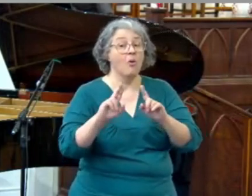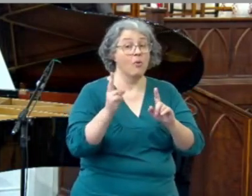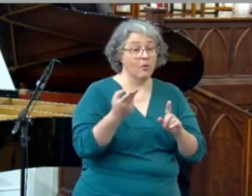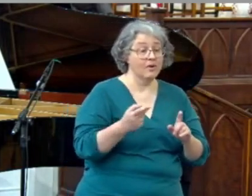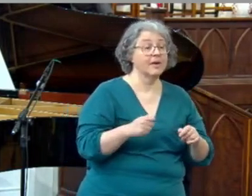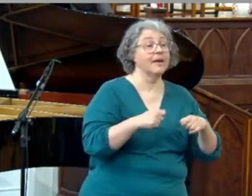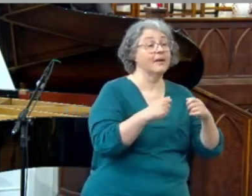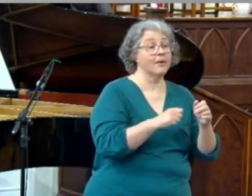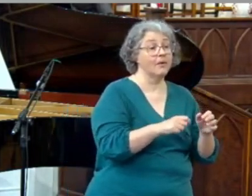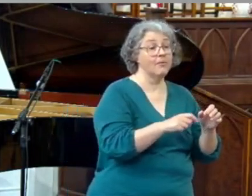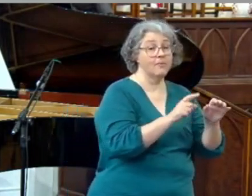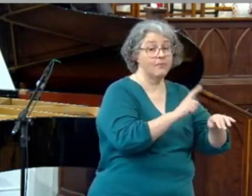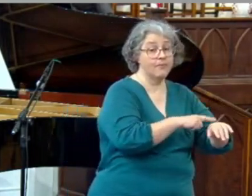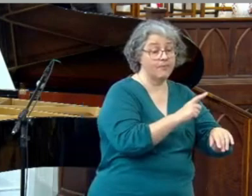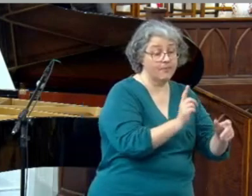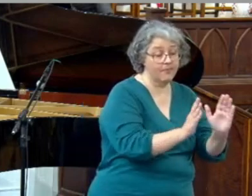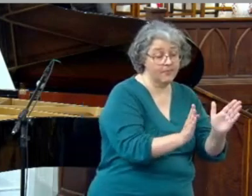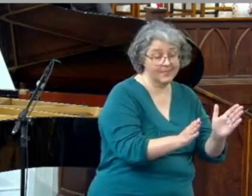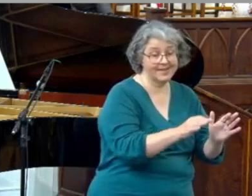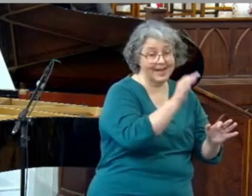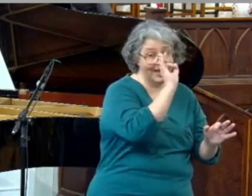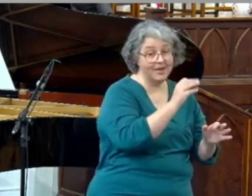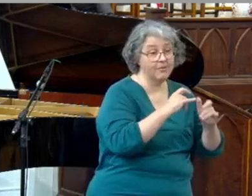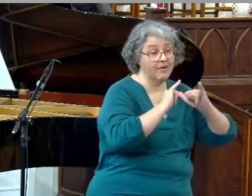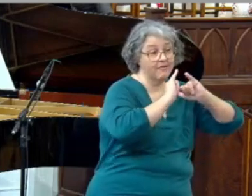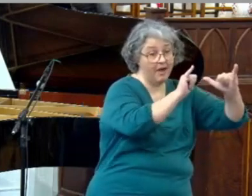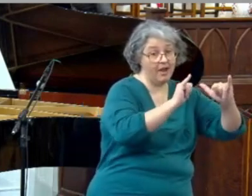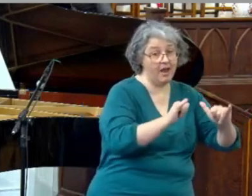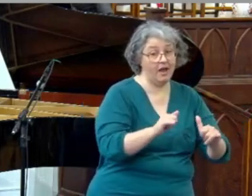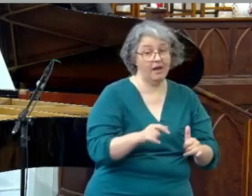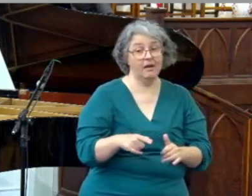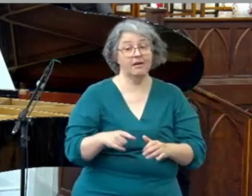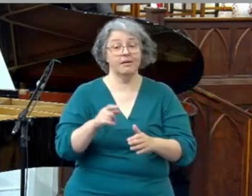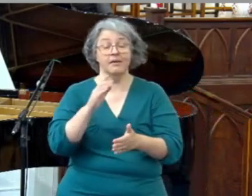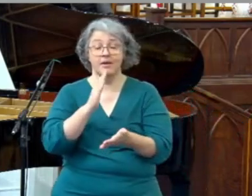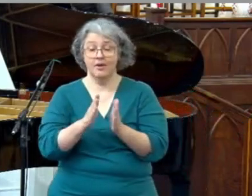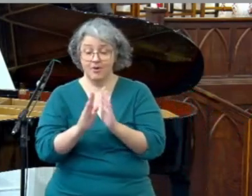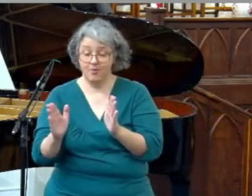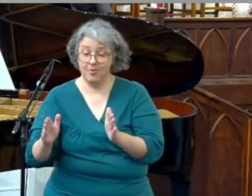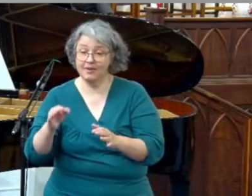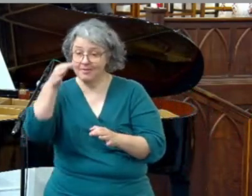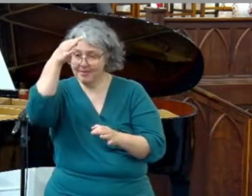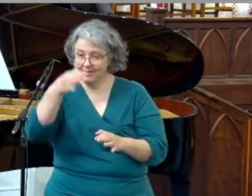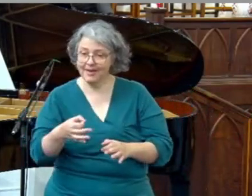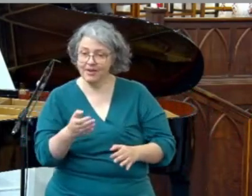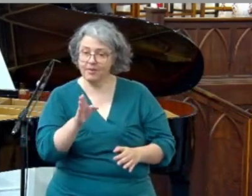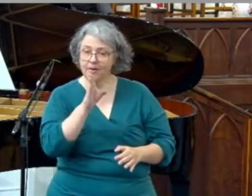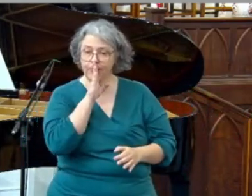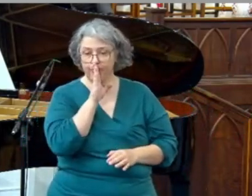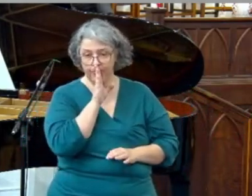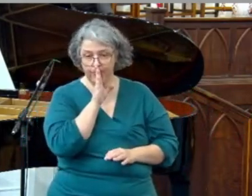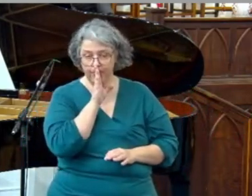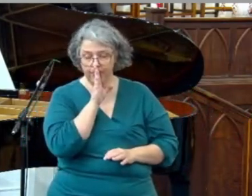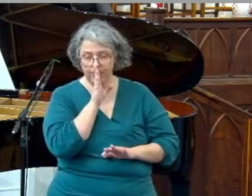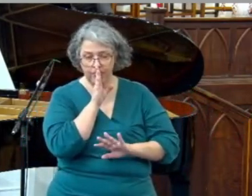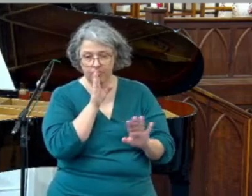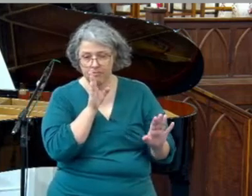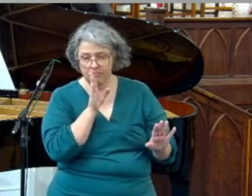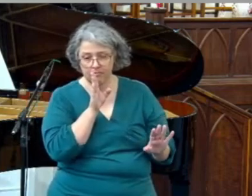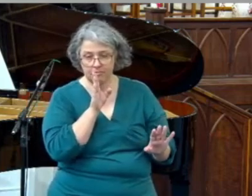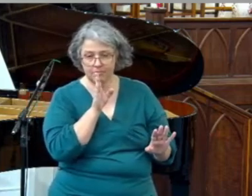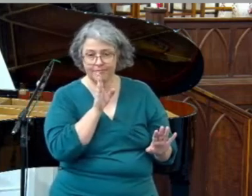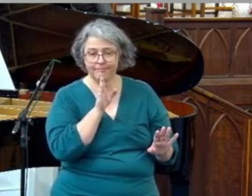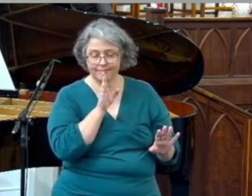calar. E ao fazer isto, esse texto reverbera a sabedoria de Provérbios,